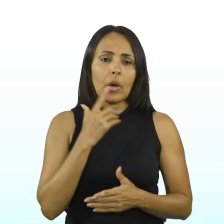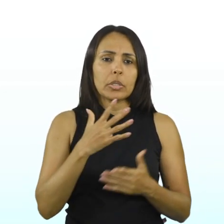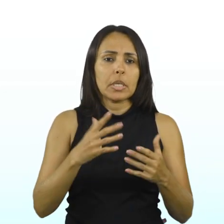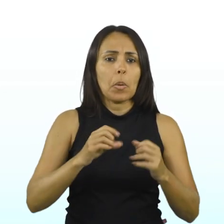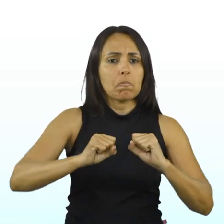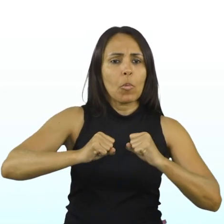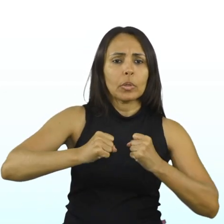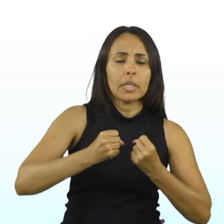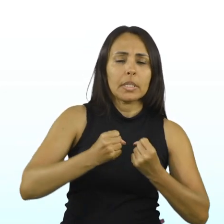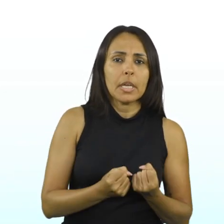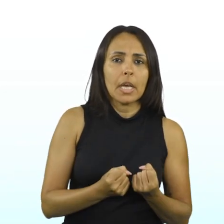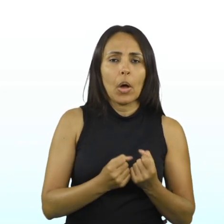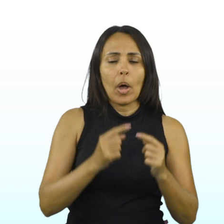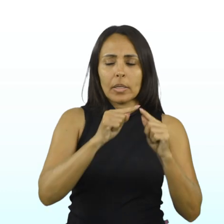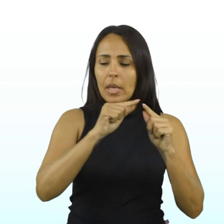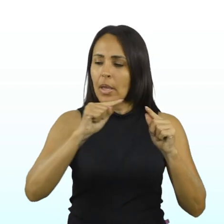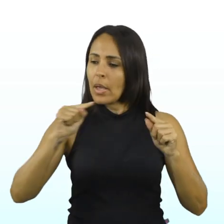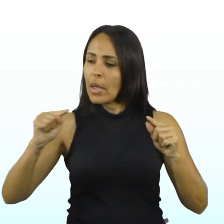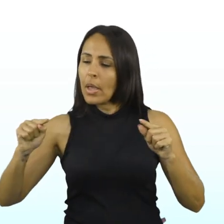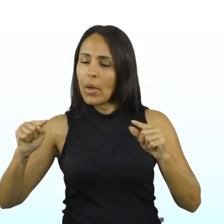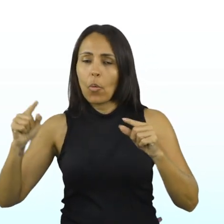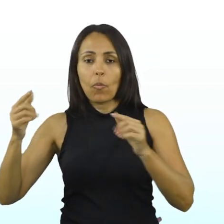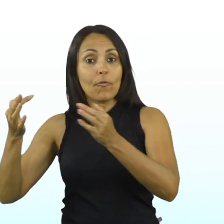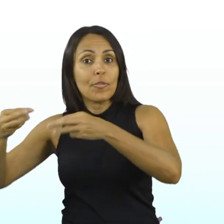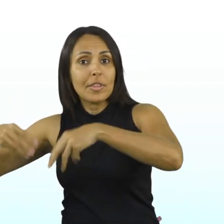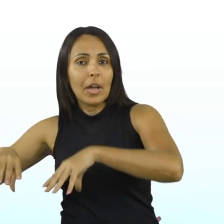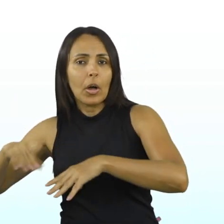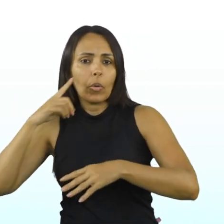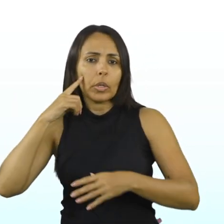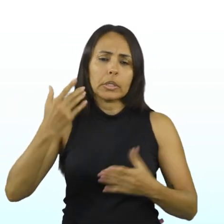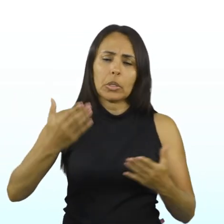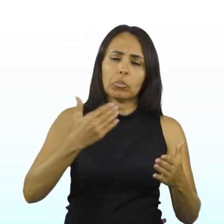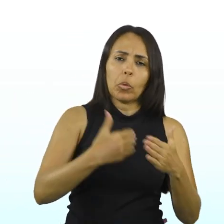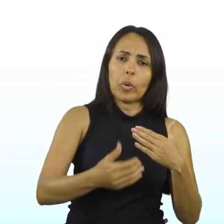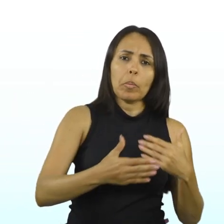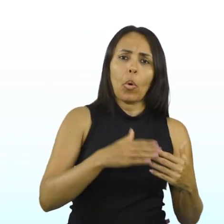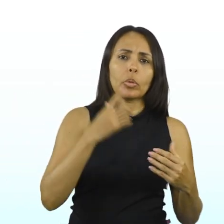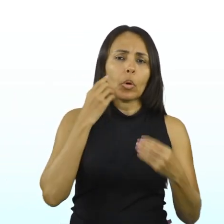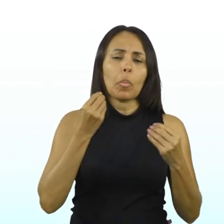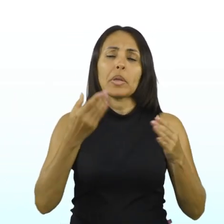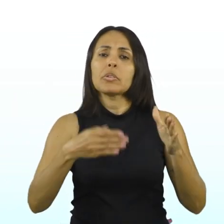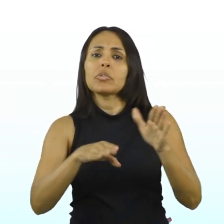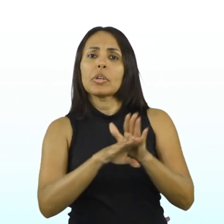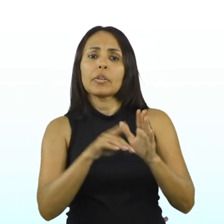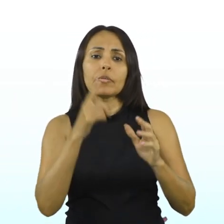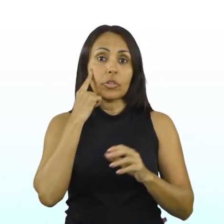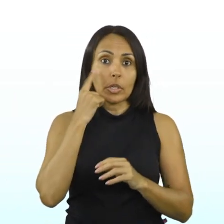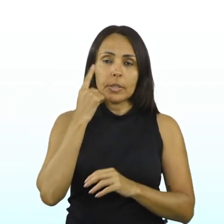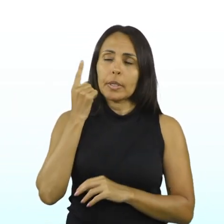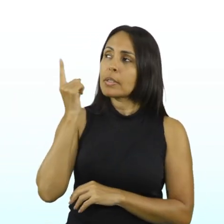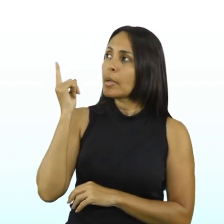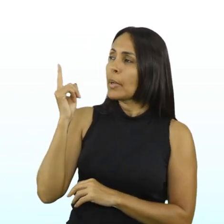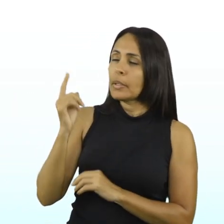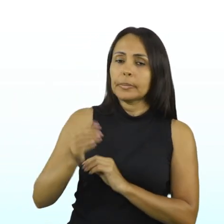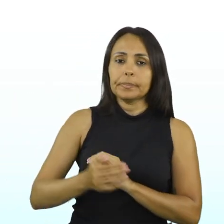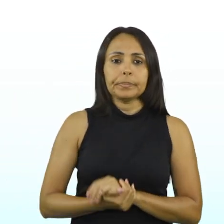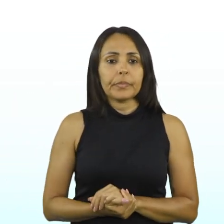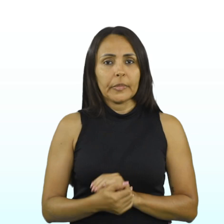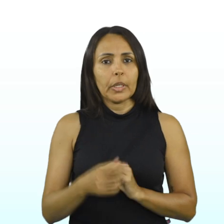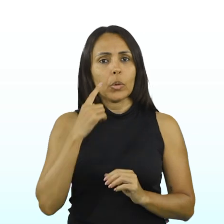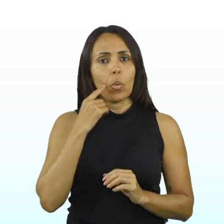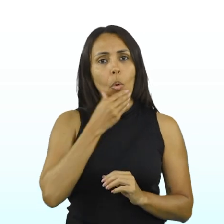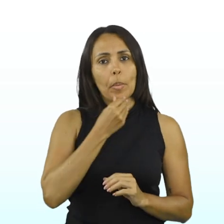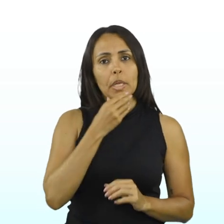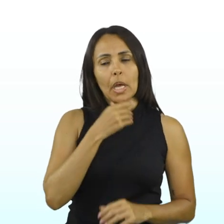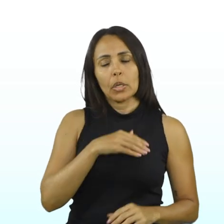ponto inicial ao ponto final. Então não importa como um objeto chegue ao outro. Por exemplo, veja que nessa imagem você tem um rapaz que